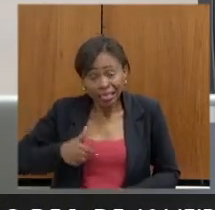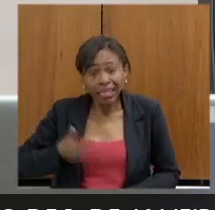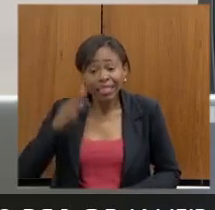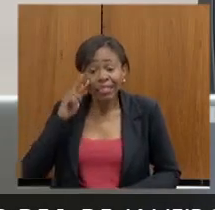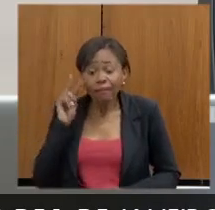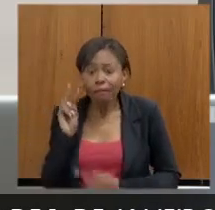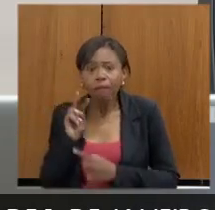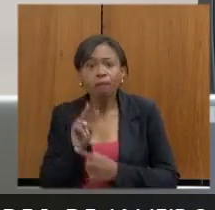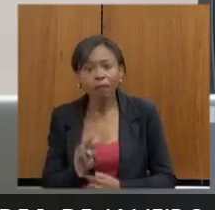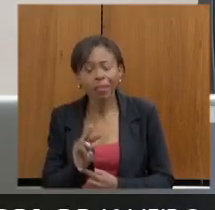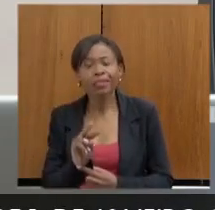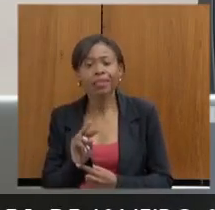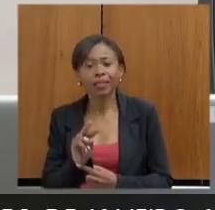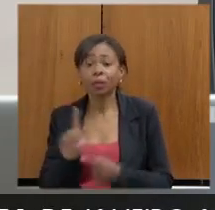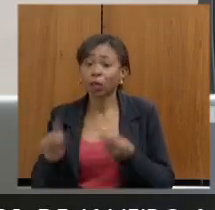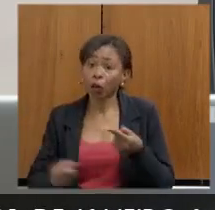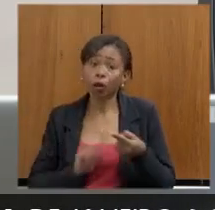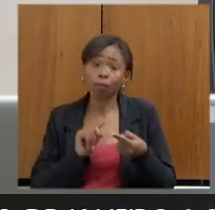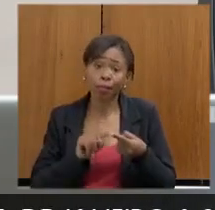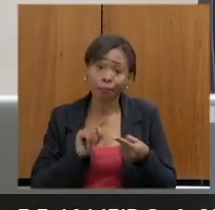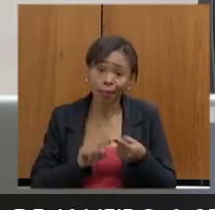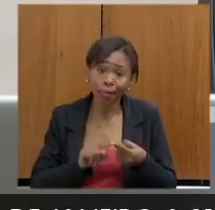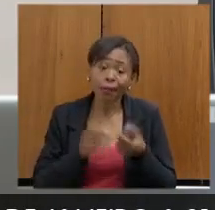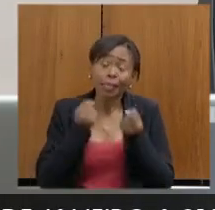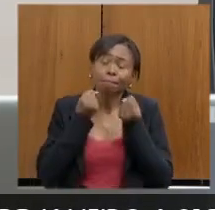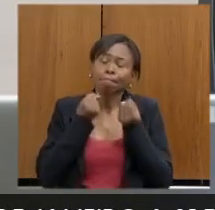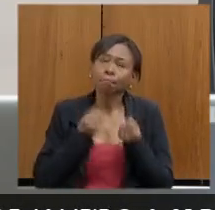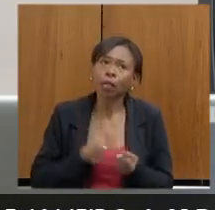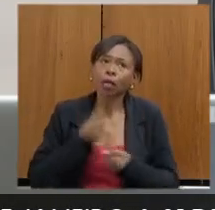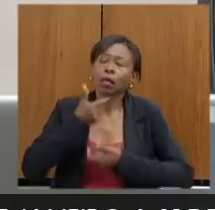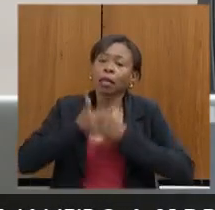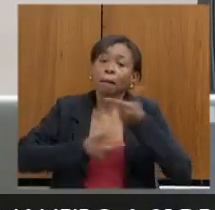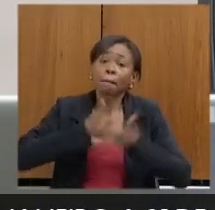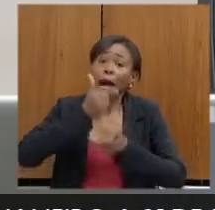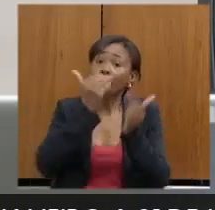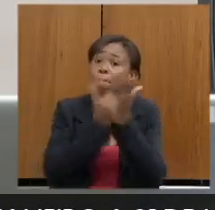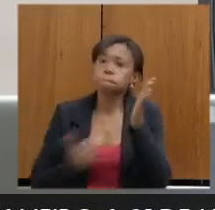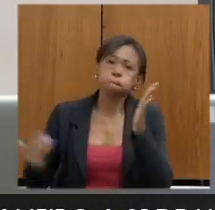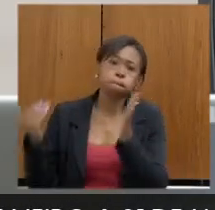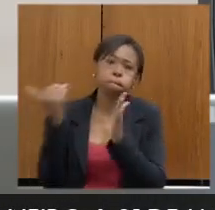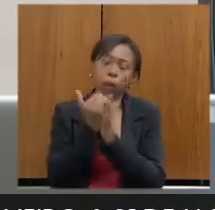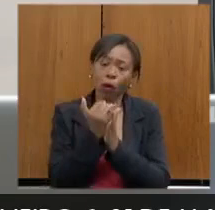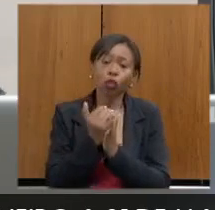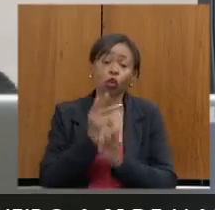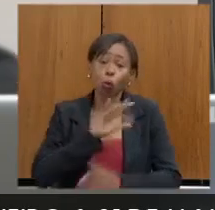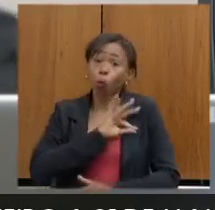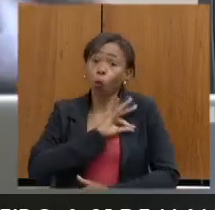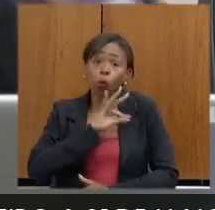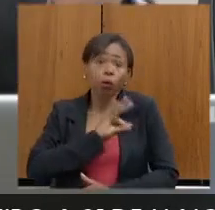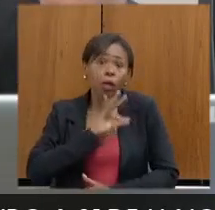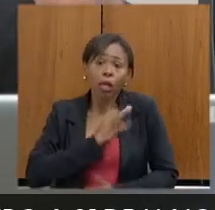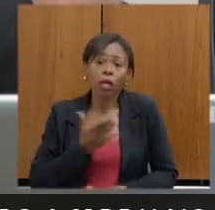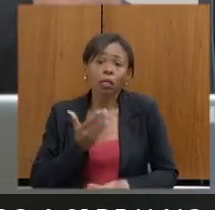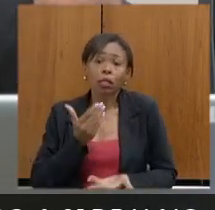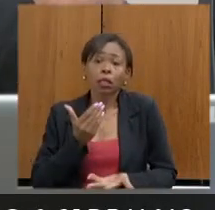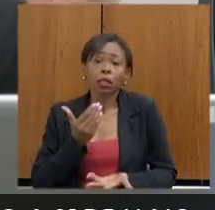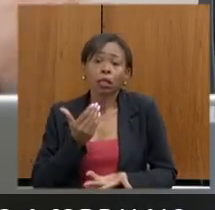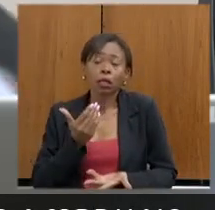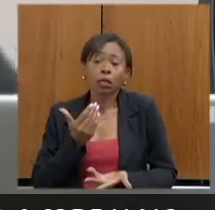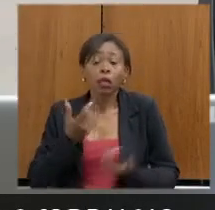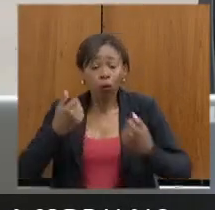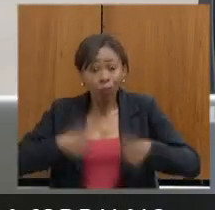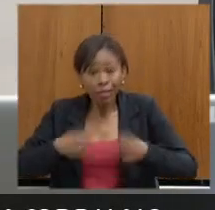enxerga é muita clareza primeiro a sobrecarga de trabalho nos que estão nativo a falta que faz recompôs-se